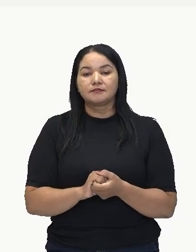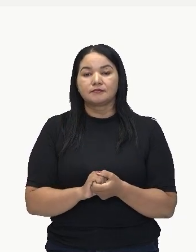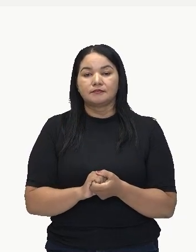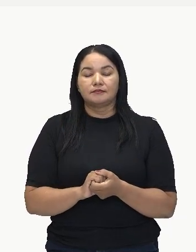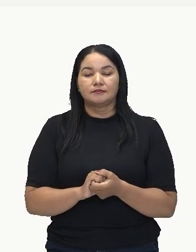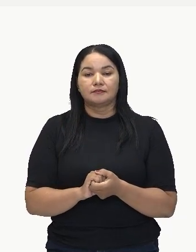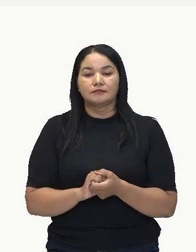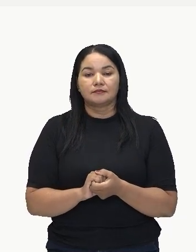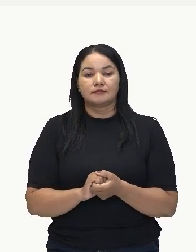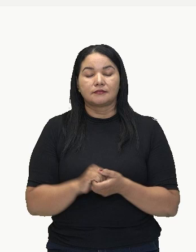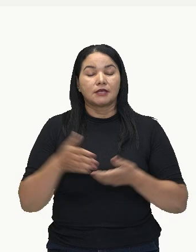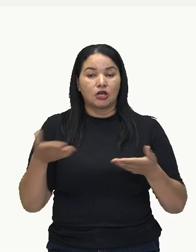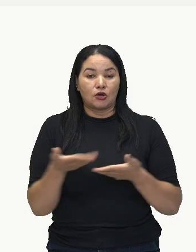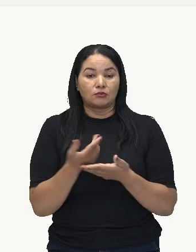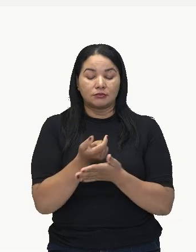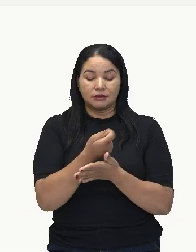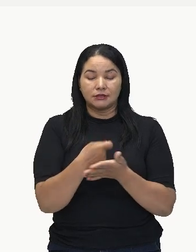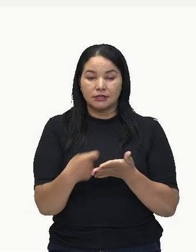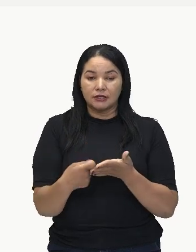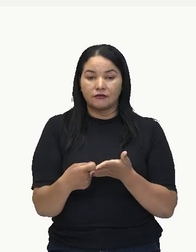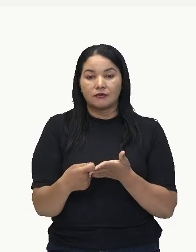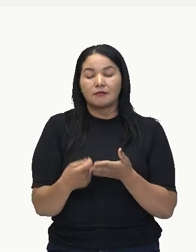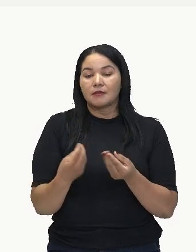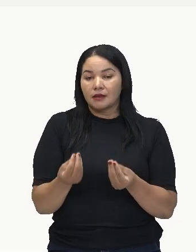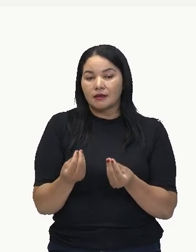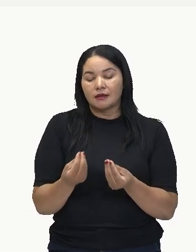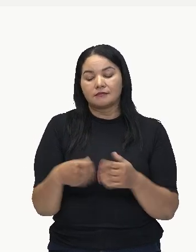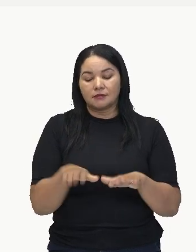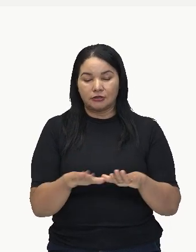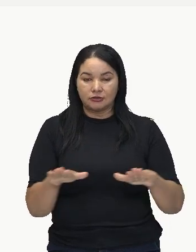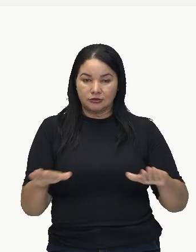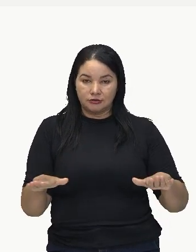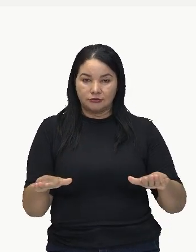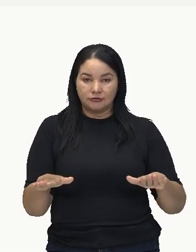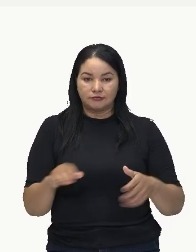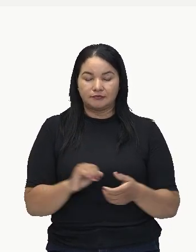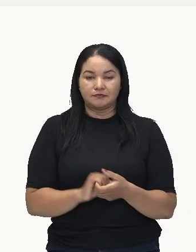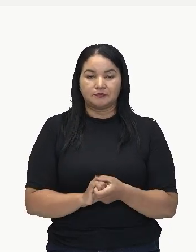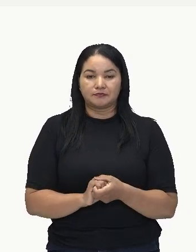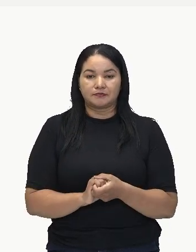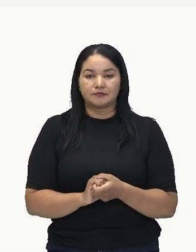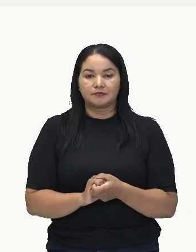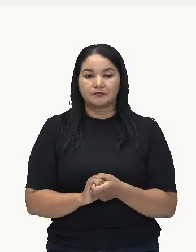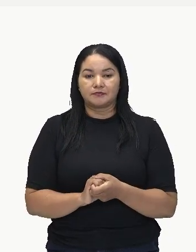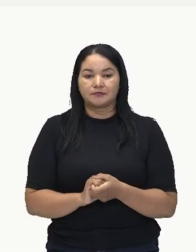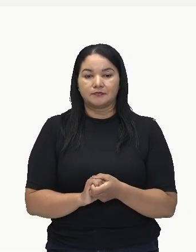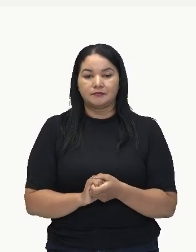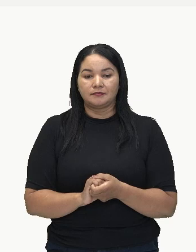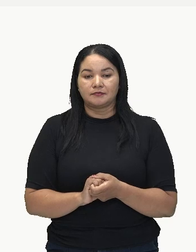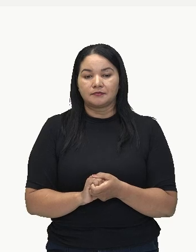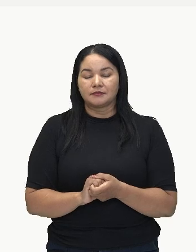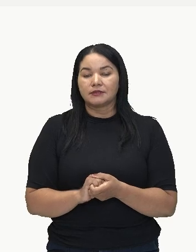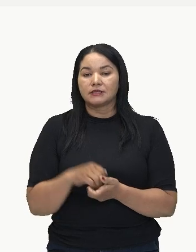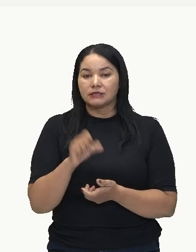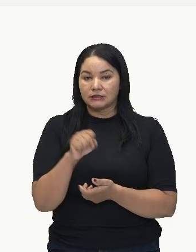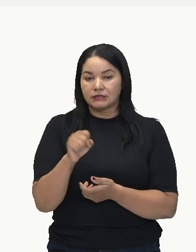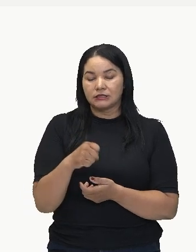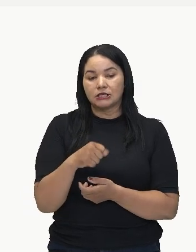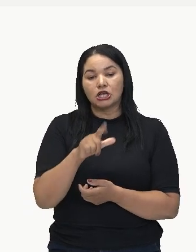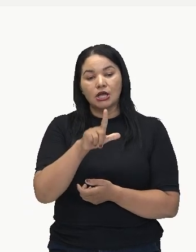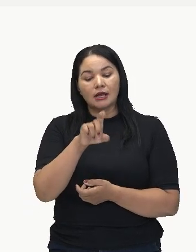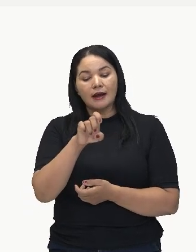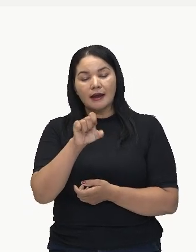ok? Les escribo. Para quem? Para niños. ¿No? Para niños escribo libros. Sí, les escribo desde hace